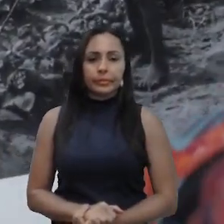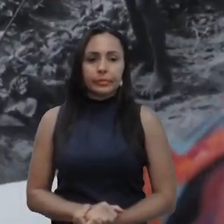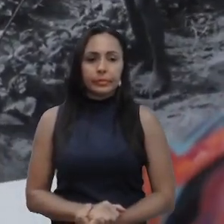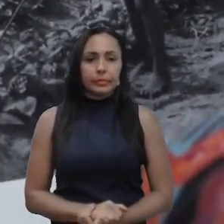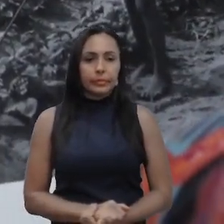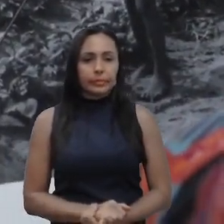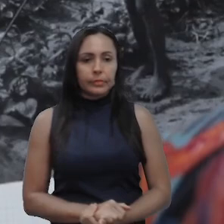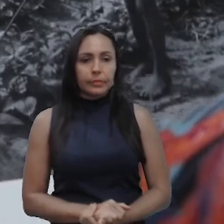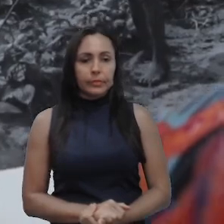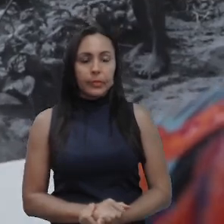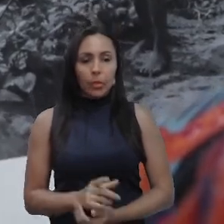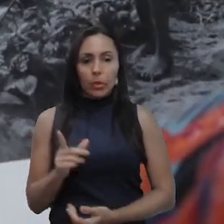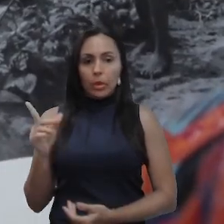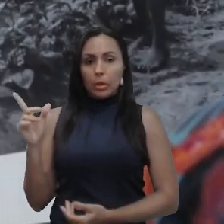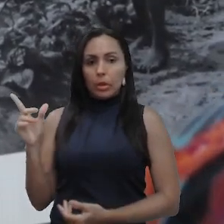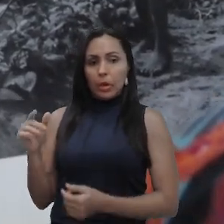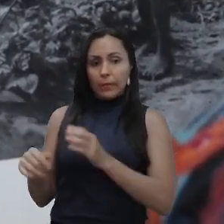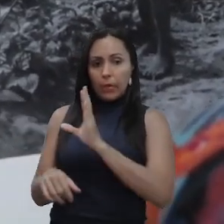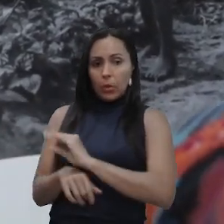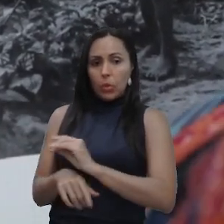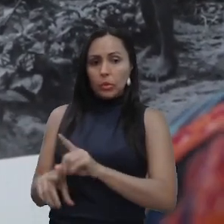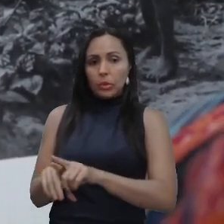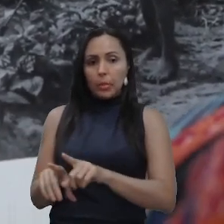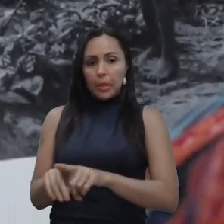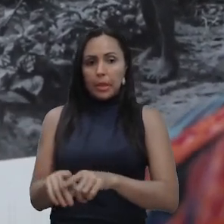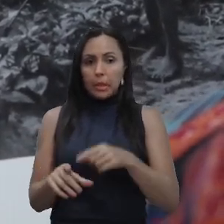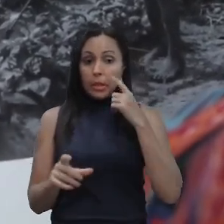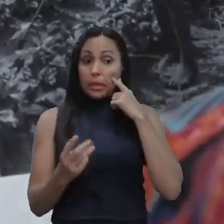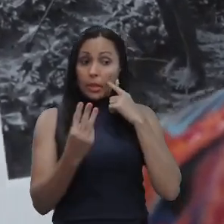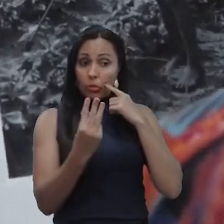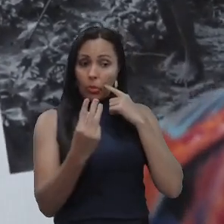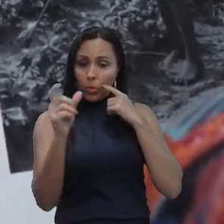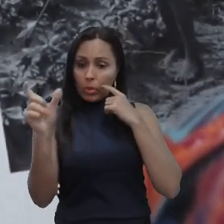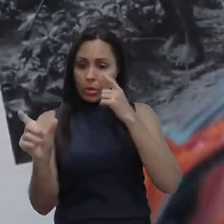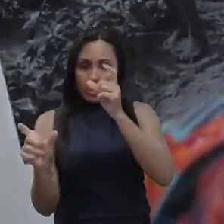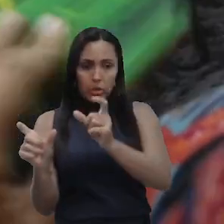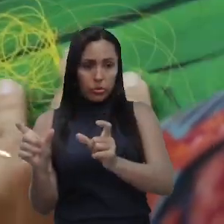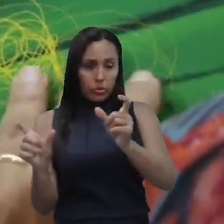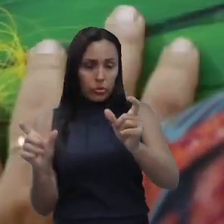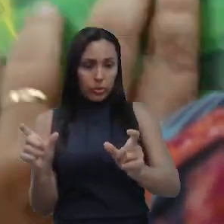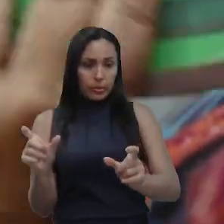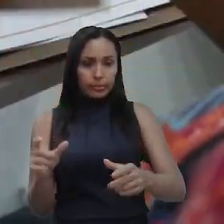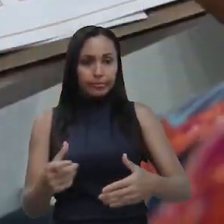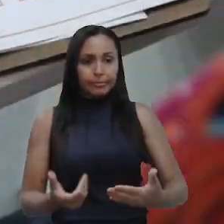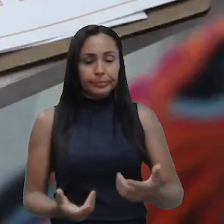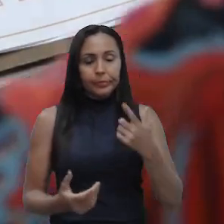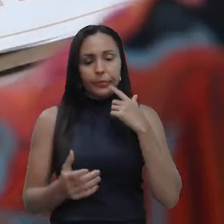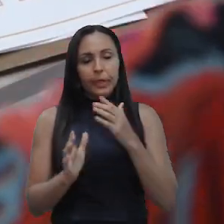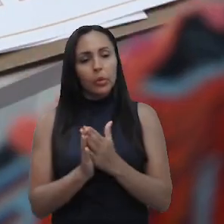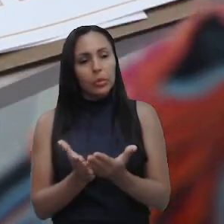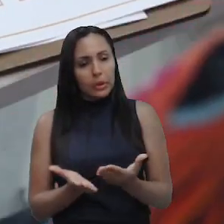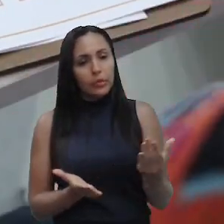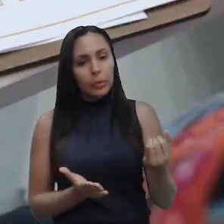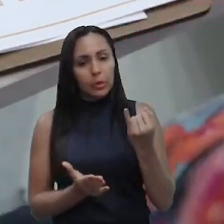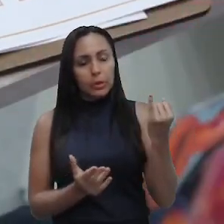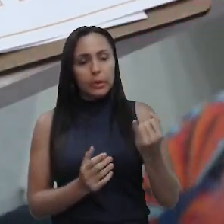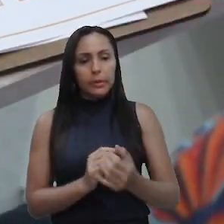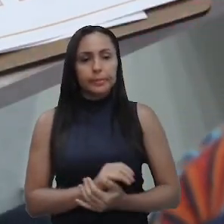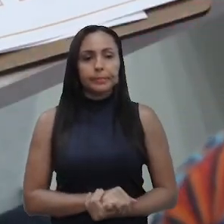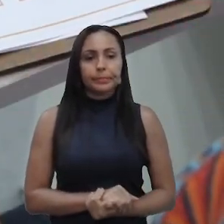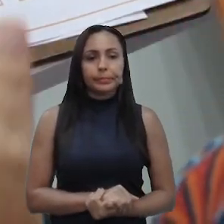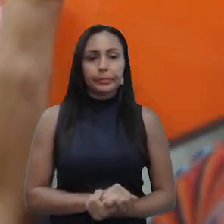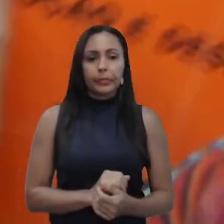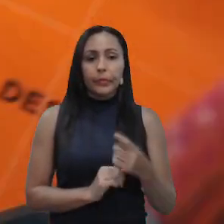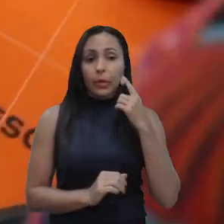outros momentos, ó, tá aqui um grid o quê? De 3 colunas, né? Enfim, esse livro é um livro bem interessante. E aí, por último, mas não